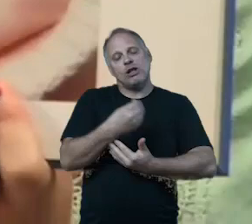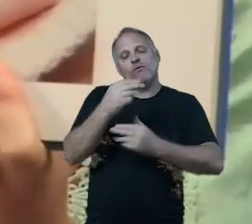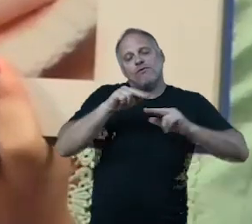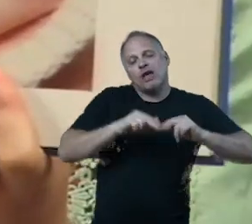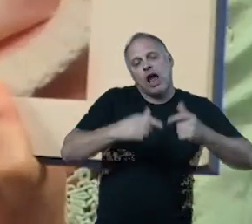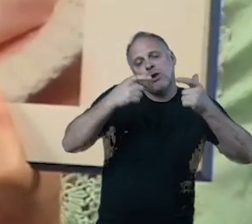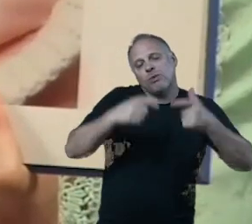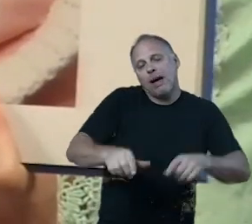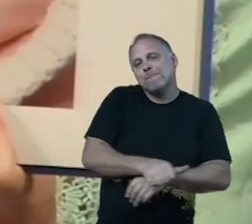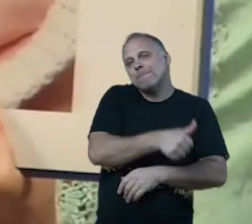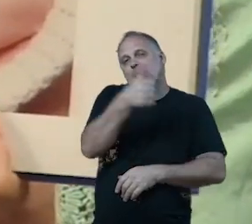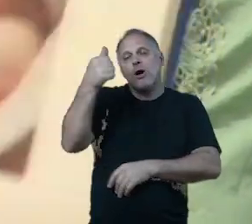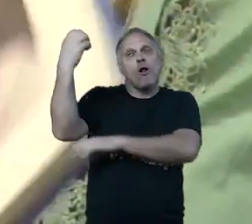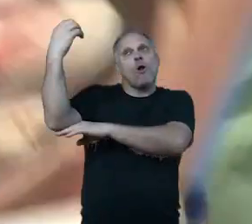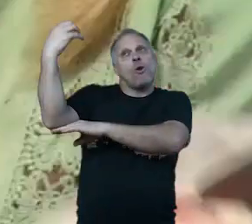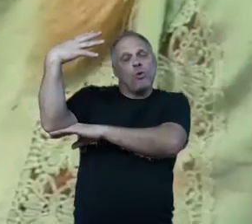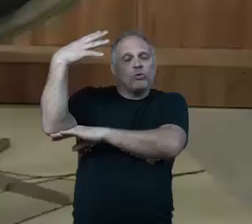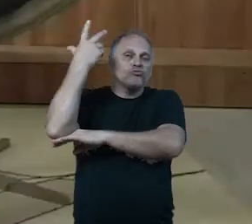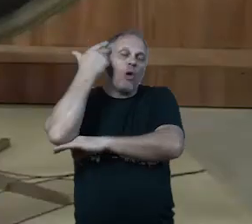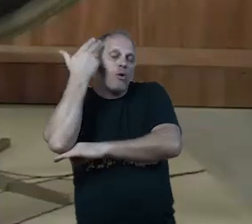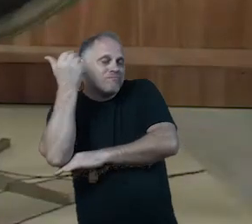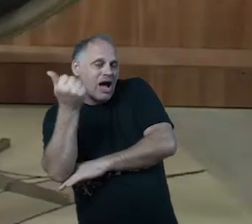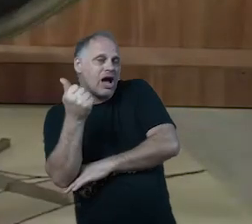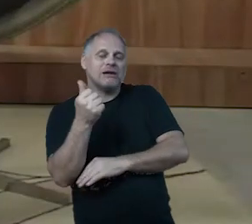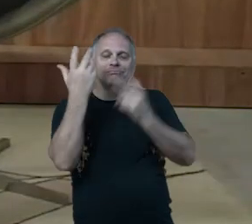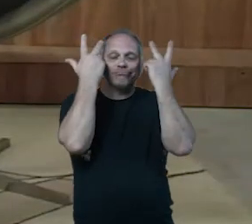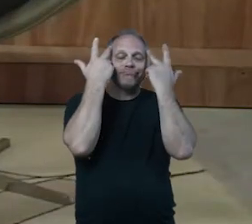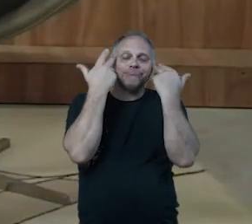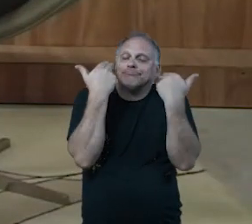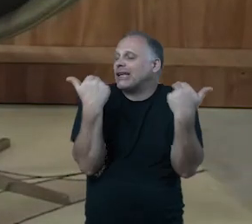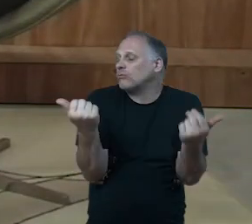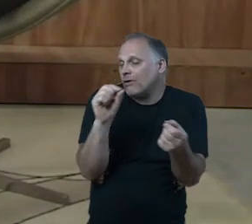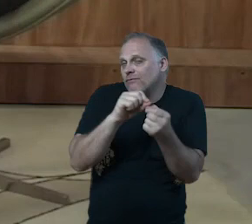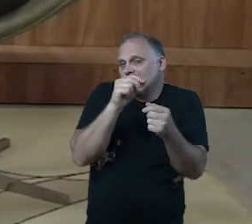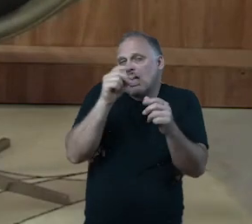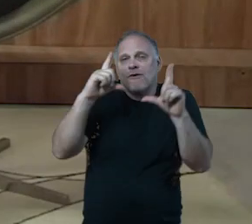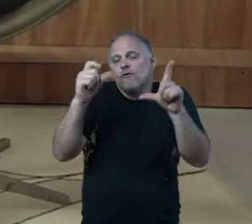também, eu utilizo luz natural. Buscando uma maior naturalidade.